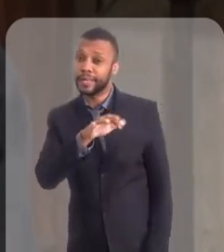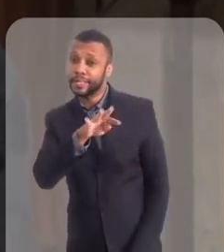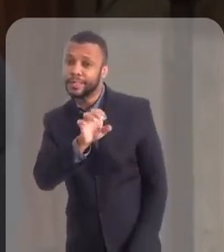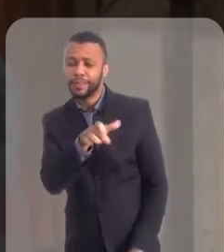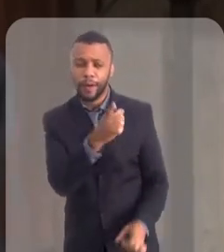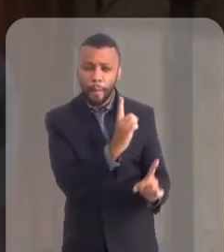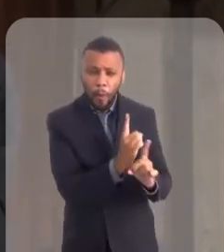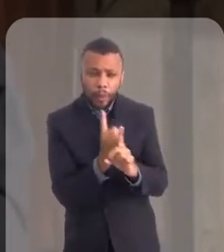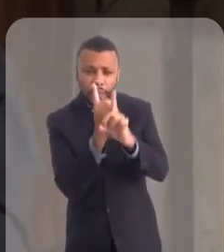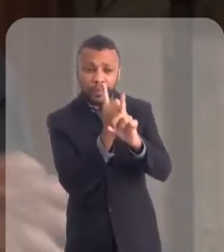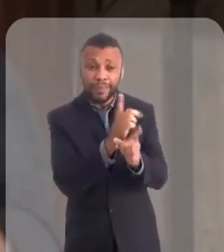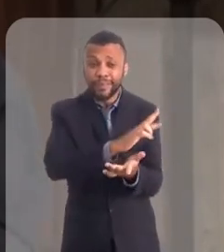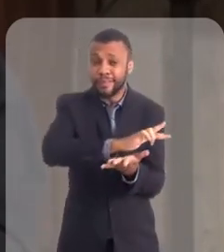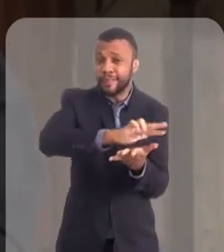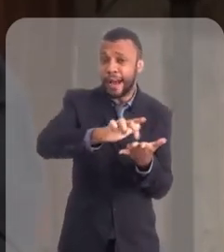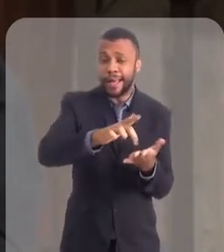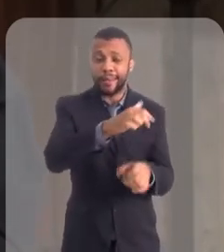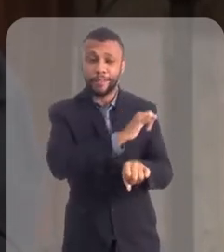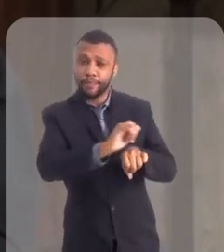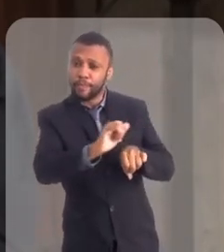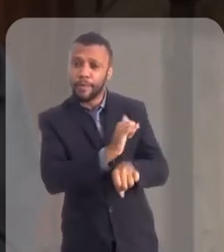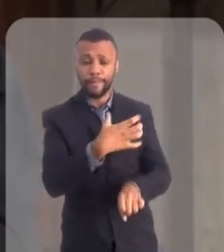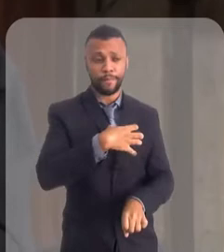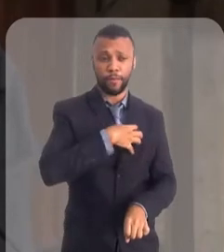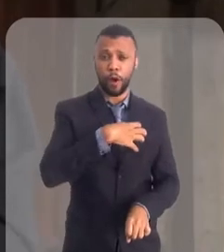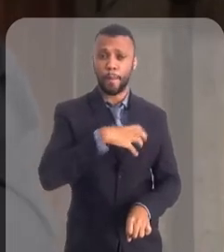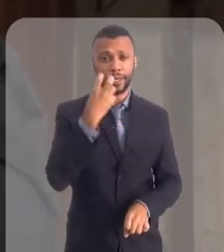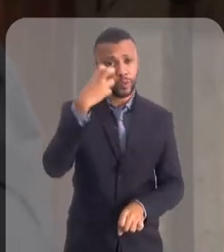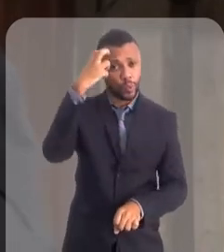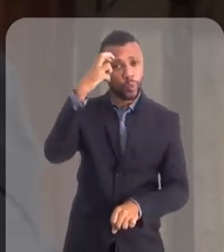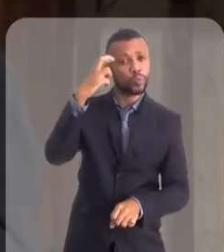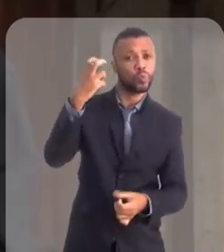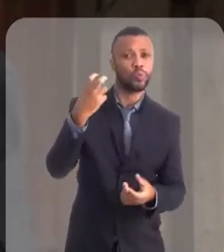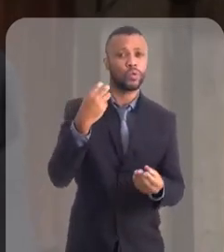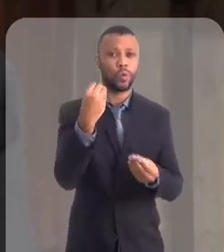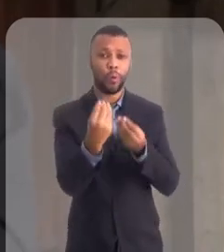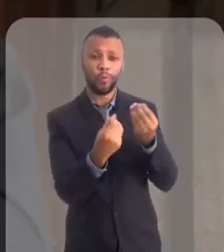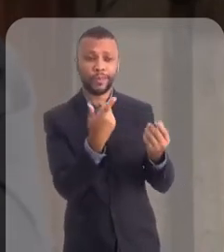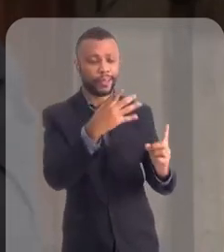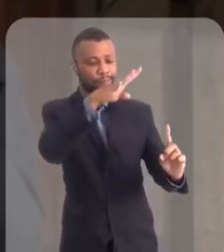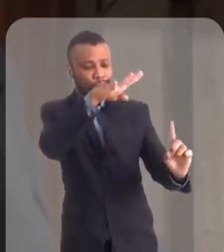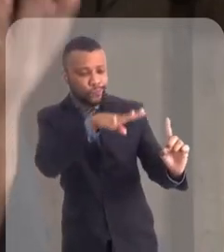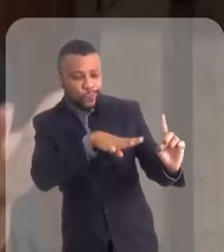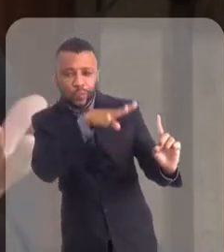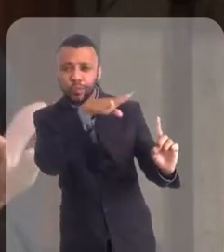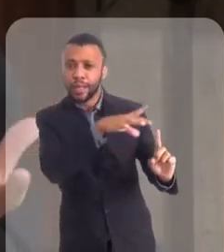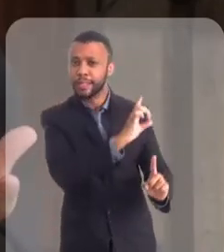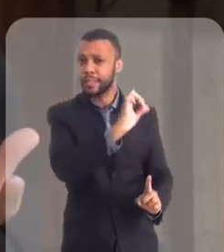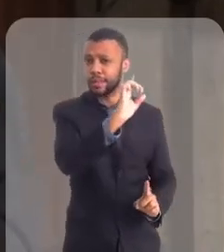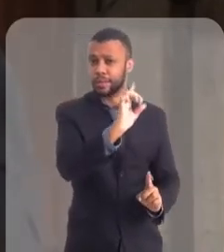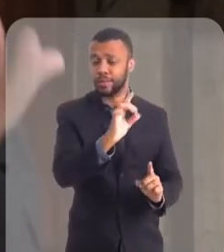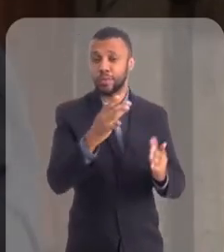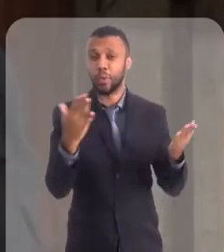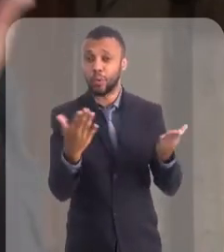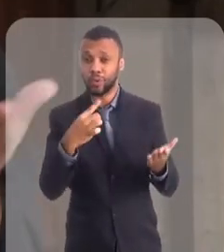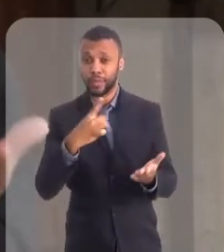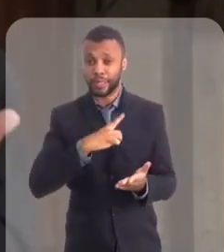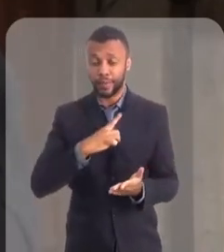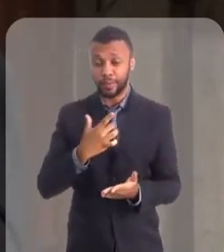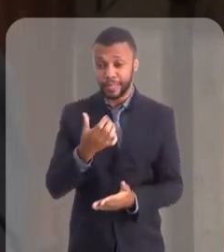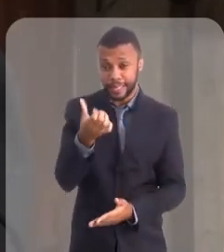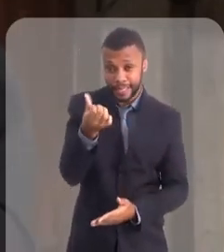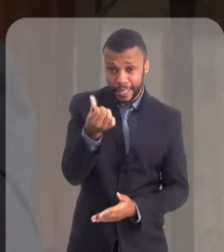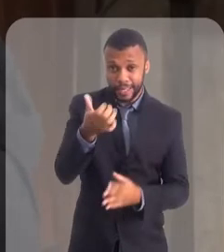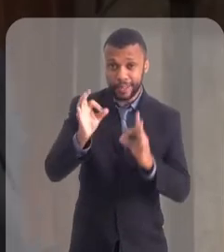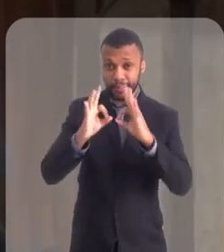a formas rituais de cultuar a Deus diferente. Então, na verdade, na Igreja Católica, nós temos seis grandes famílias de ritos ou